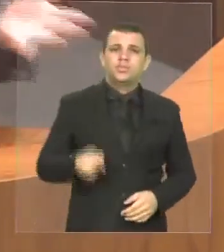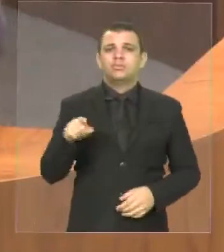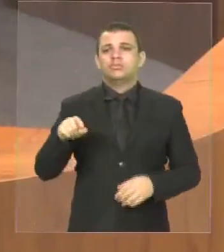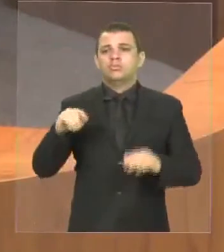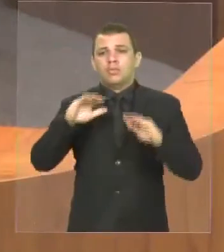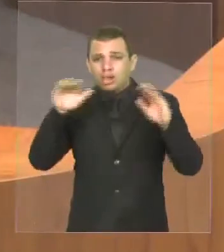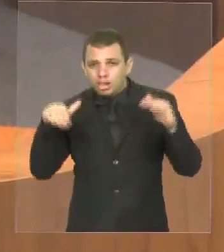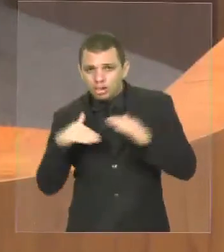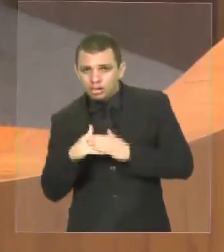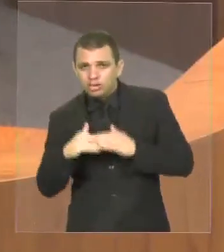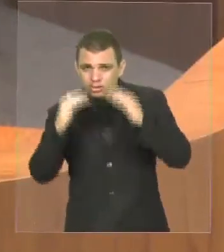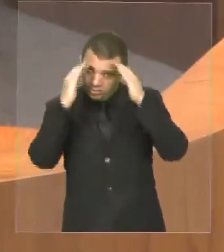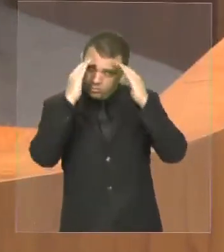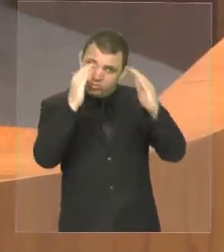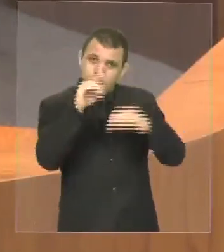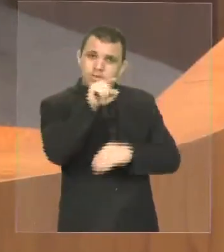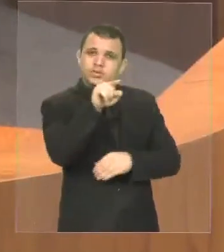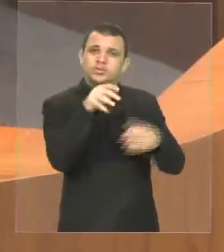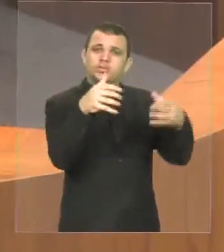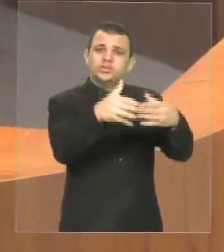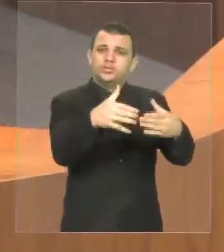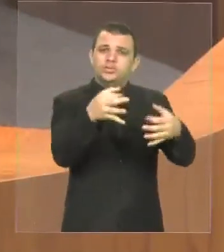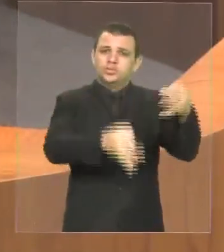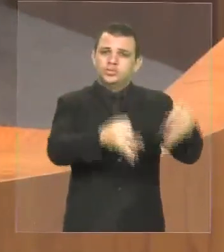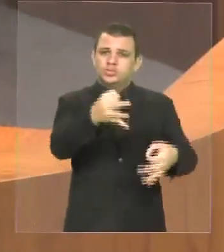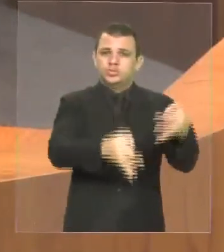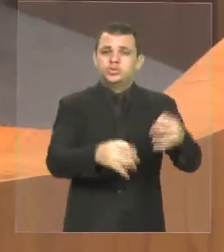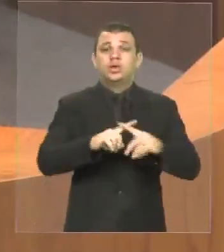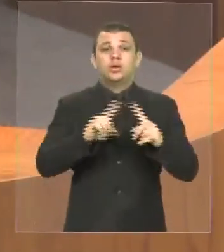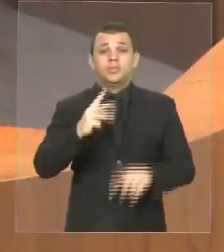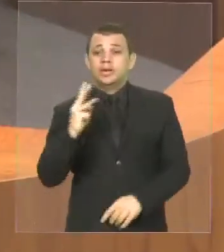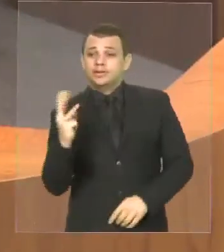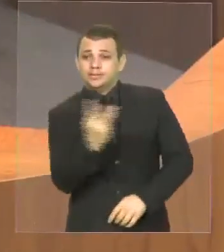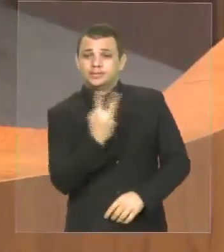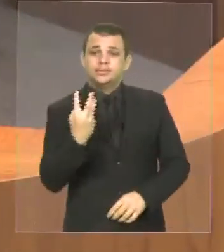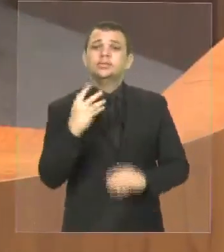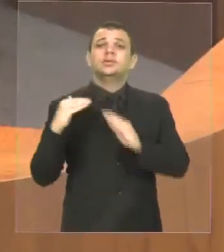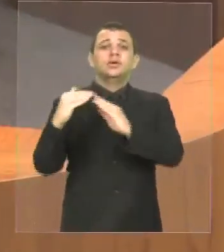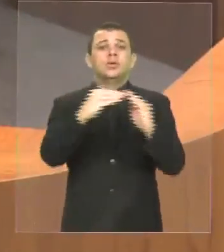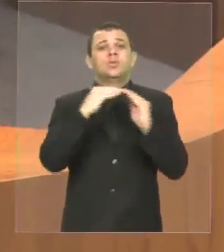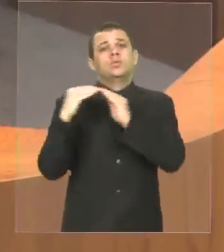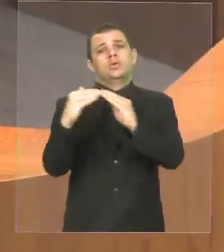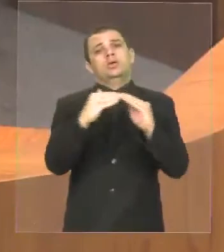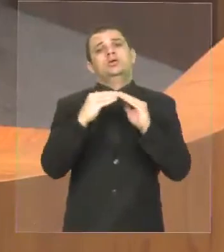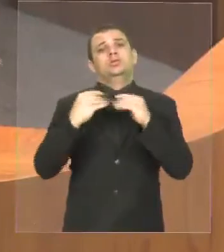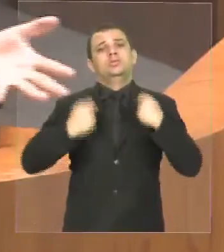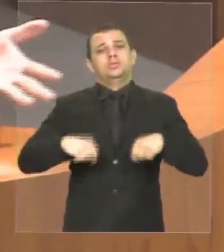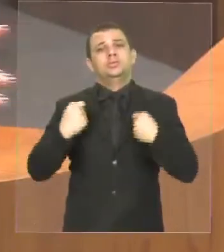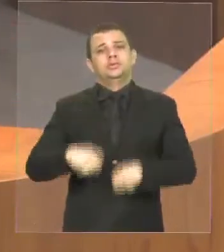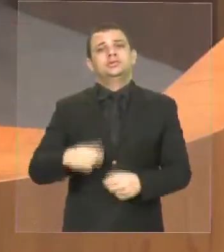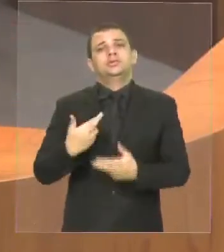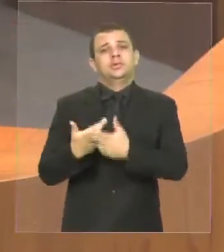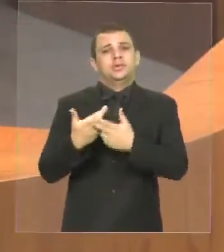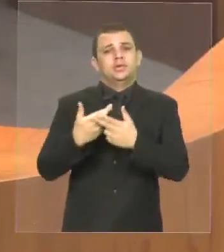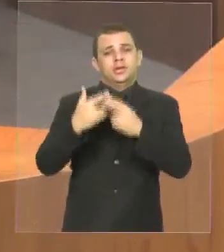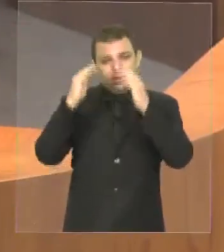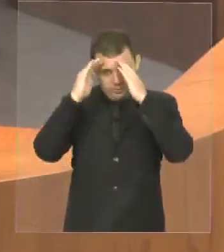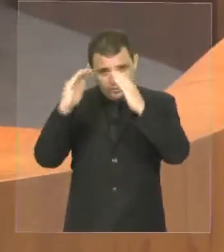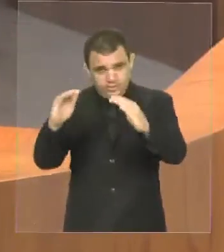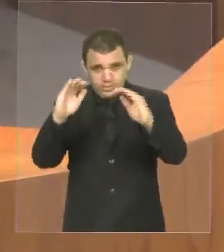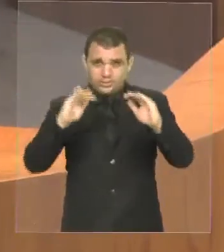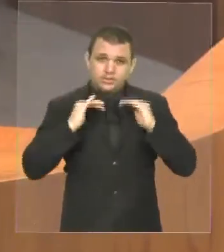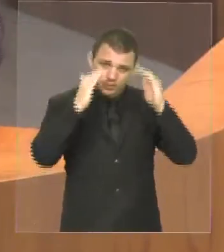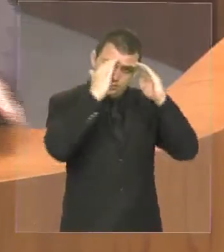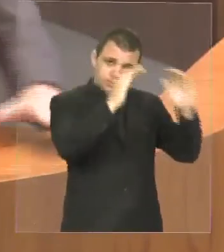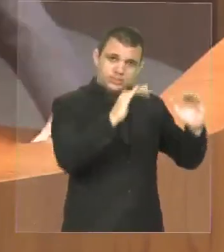que os três poderes têm que ser tratados de forma igualitária. Tem que ter respeito um pelo outro, senão não se tem